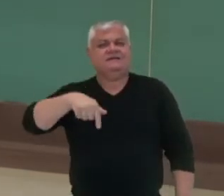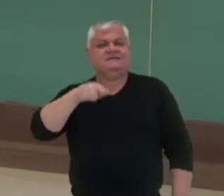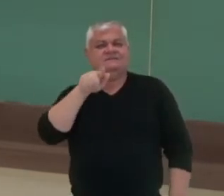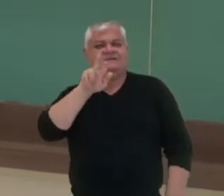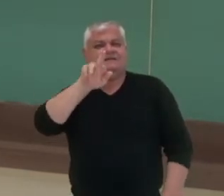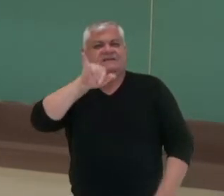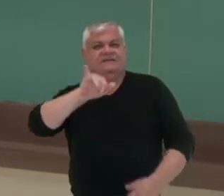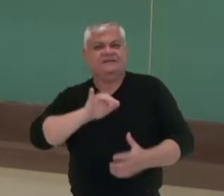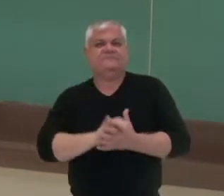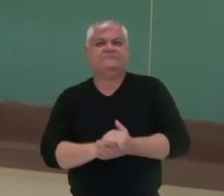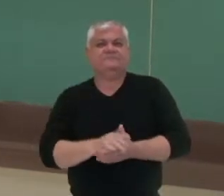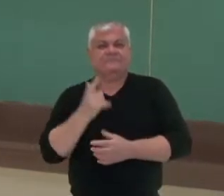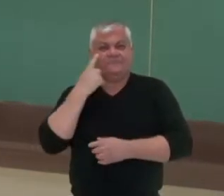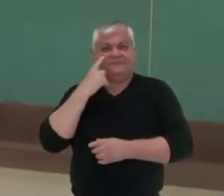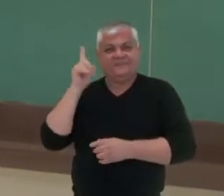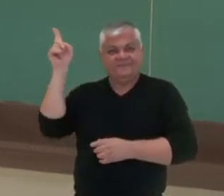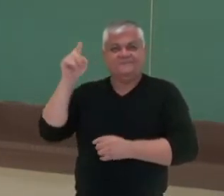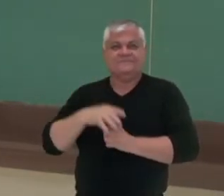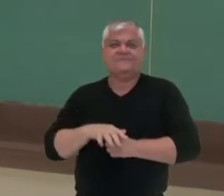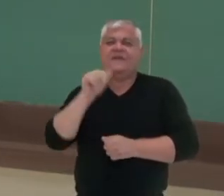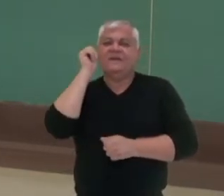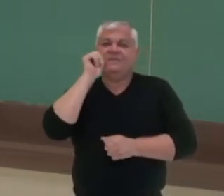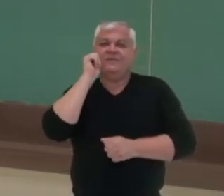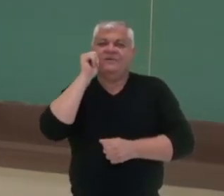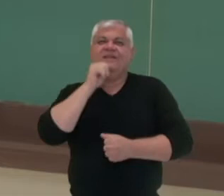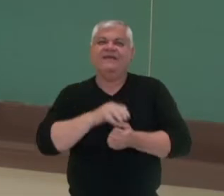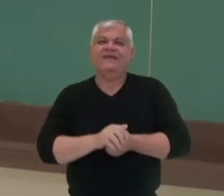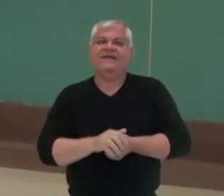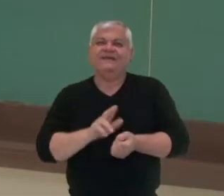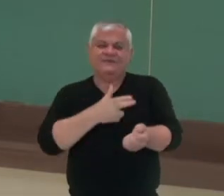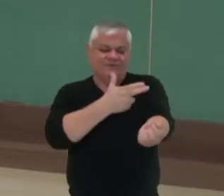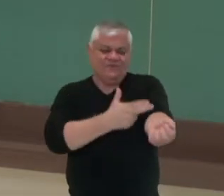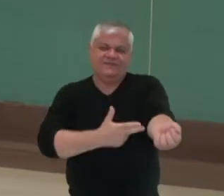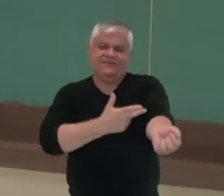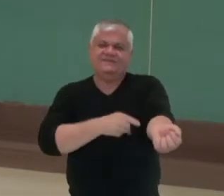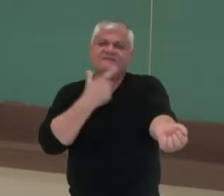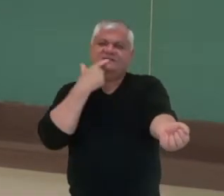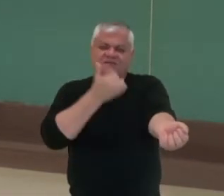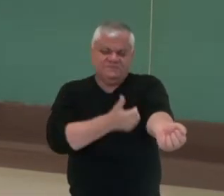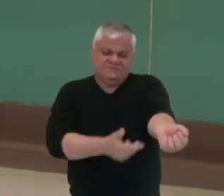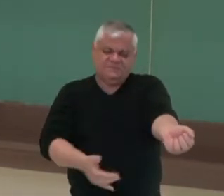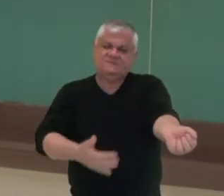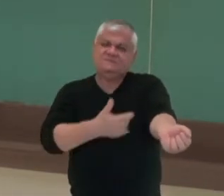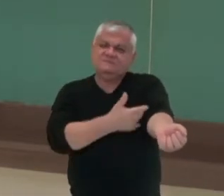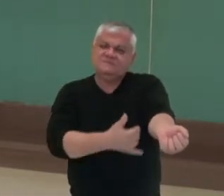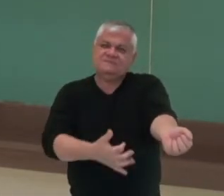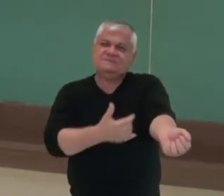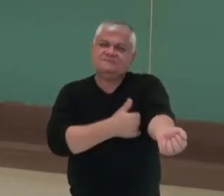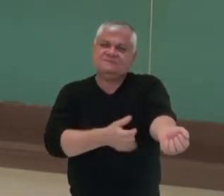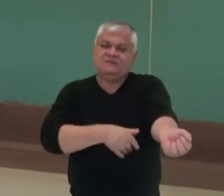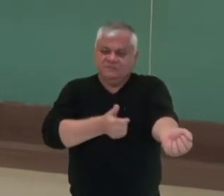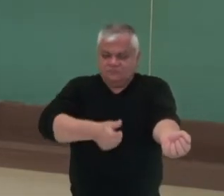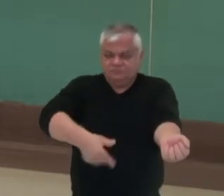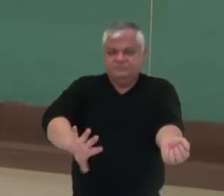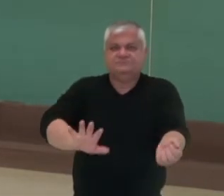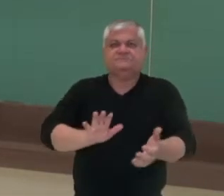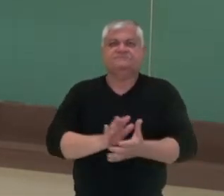observem aqui a imagem, né? A mulher lá soltando sangue pelo braço e depois esse sangue era descartado.